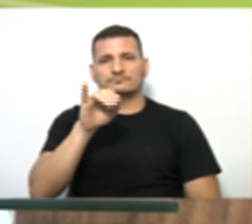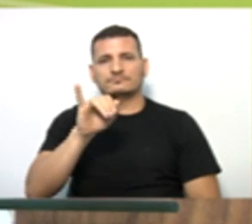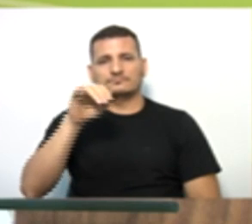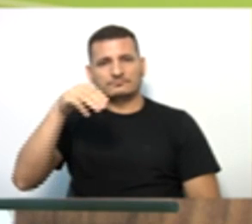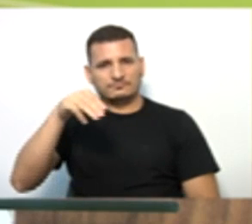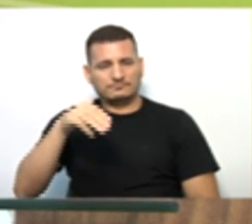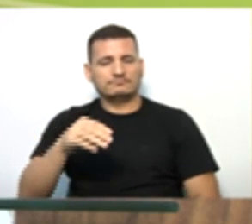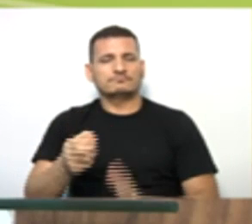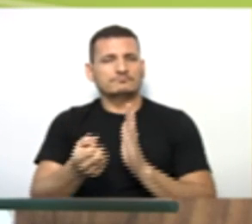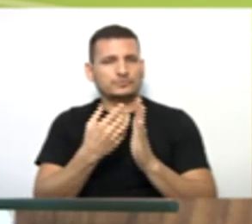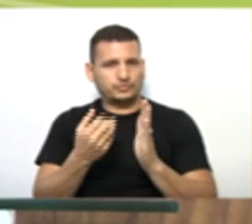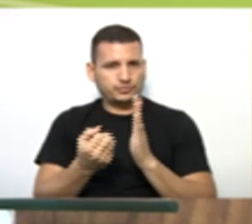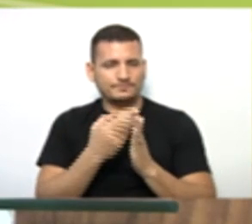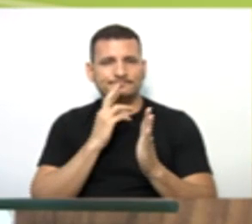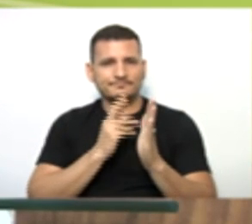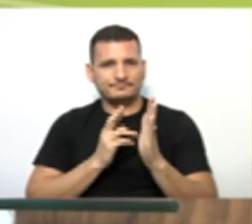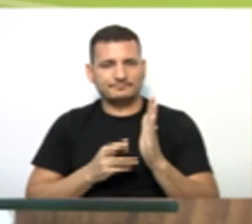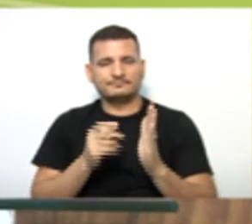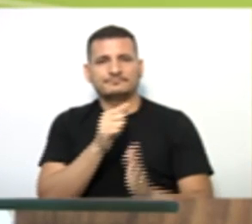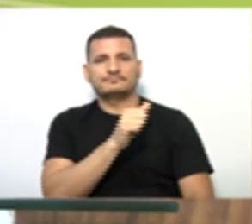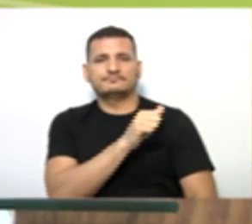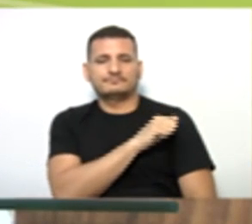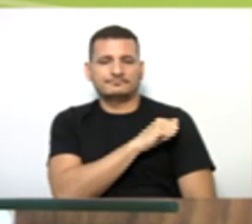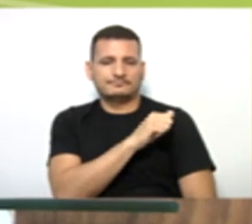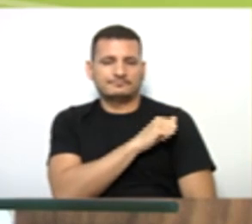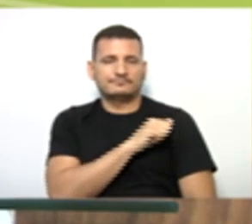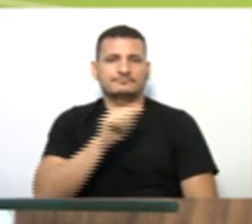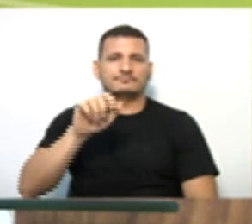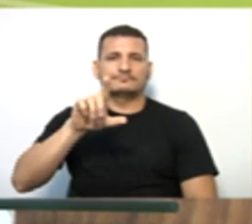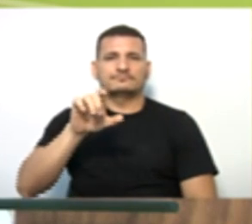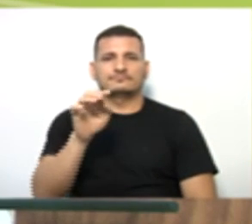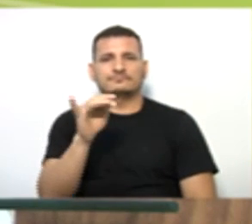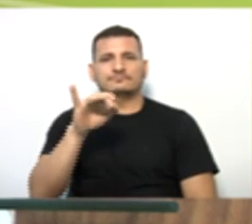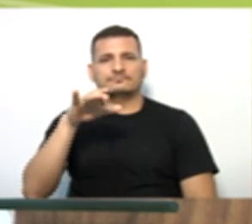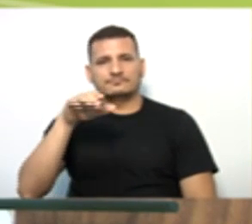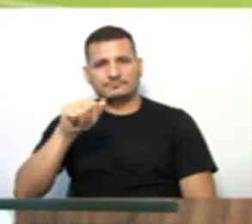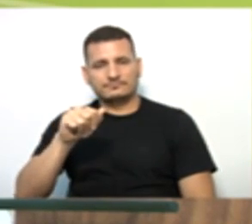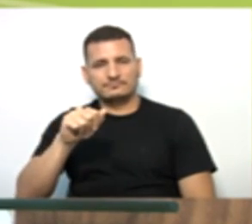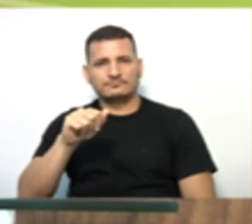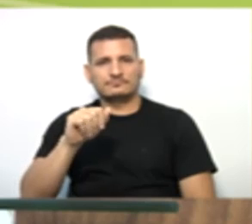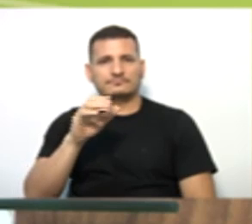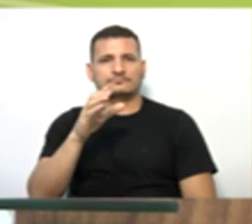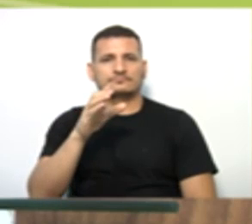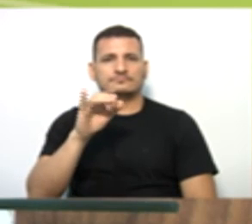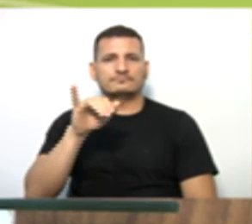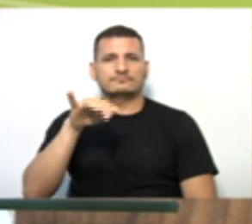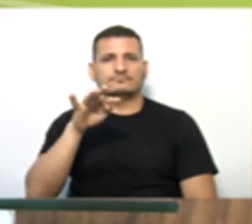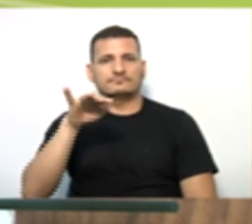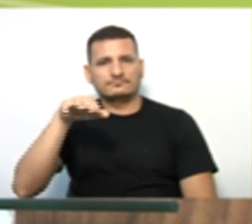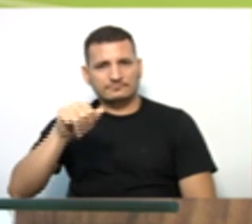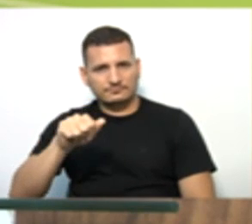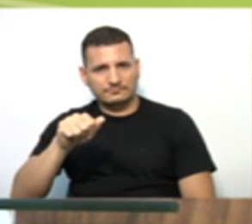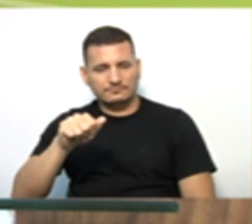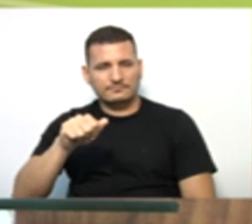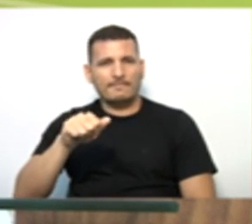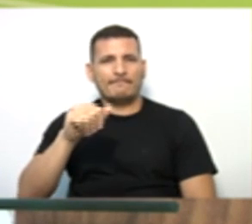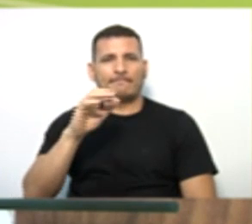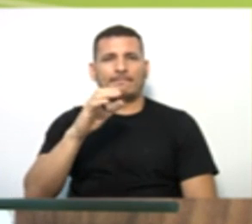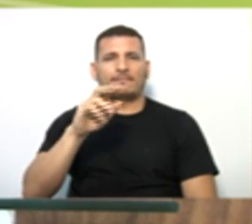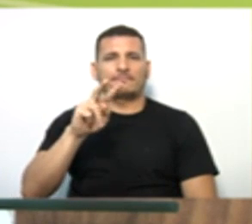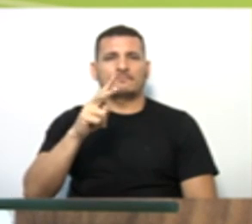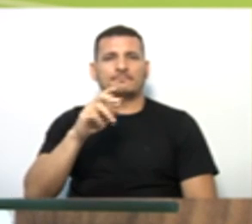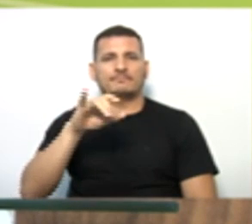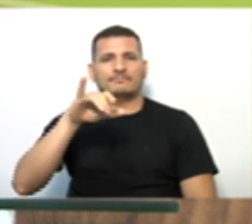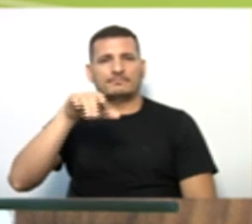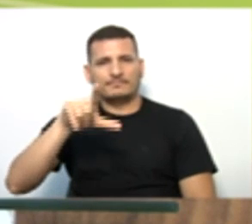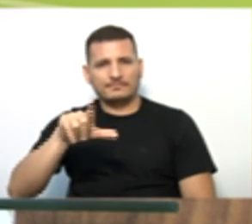muitos alunos responderam. Legal, certo? Gente, parabéns. A Letícia, a Cíntia, a Sheila, a Danicleia, o